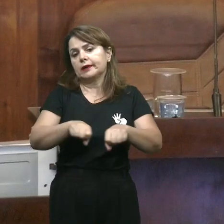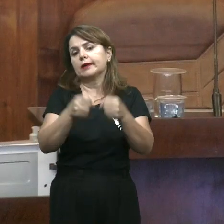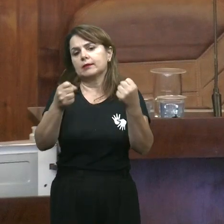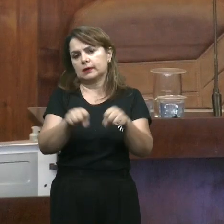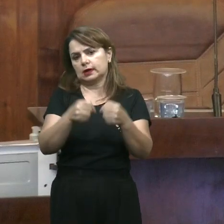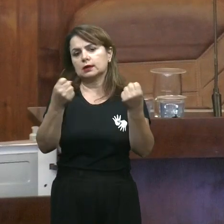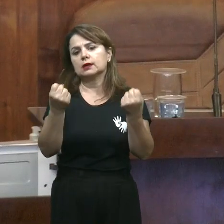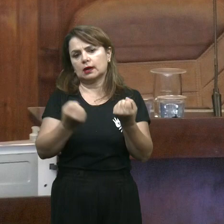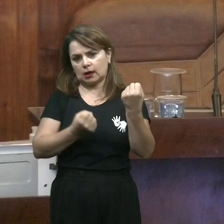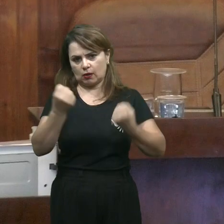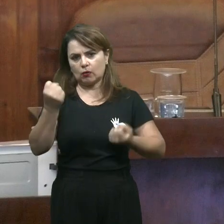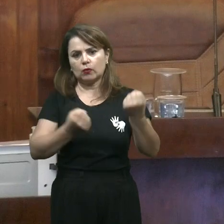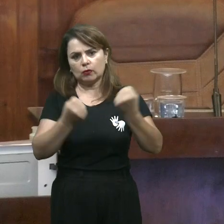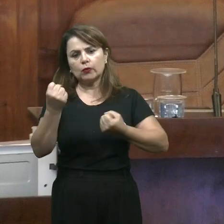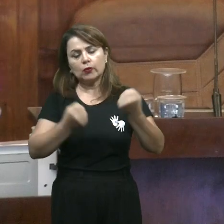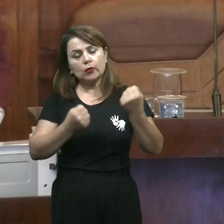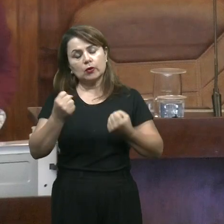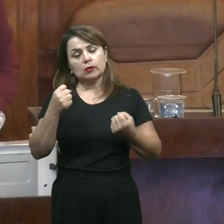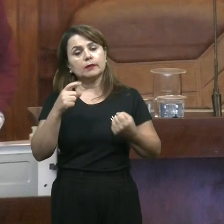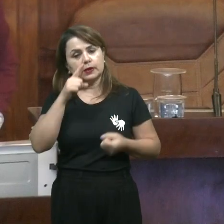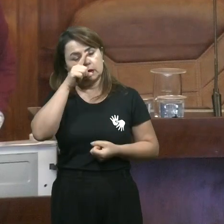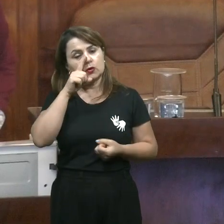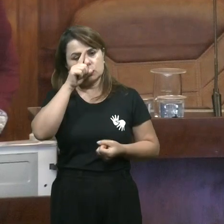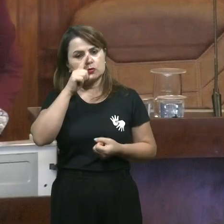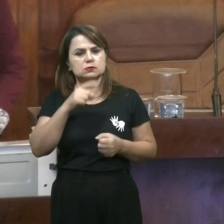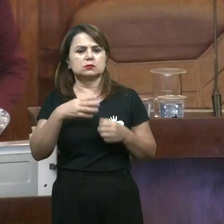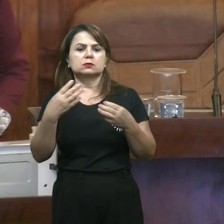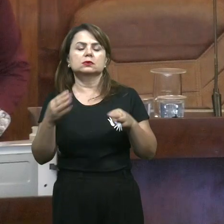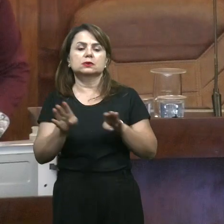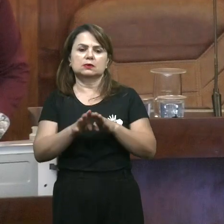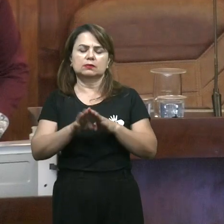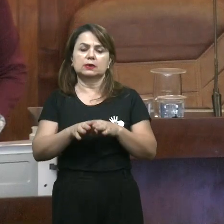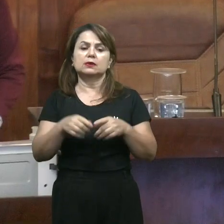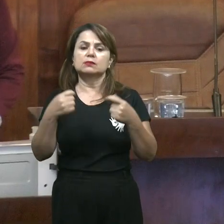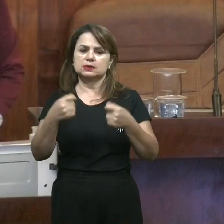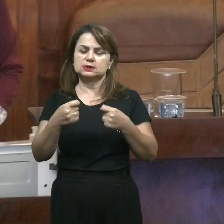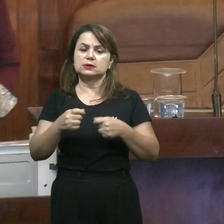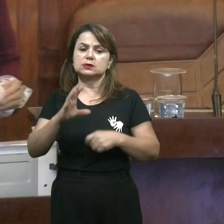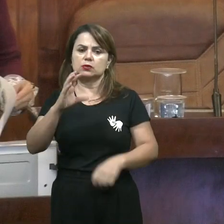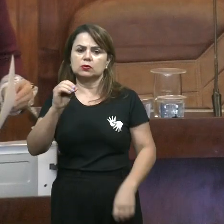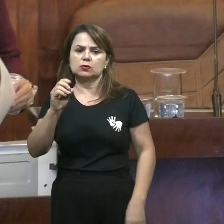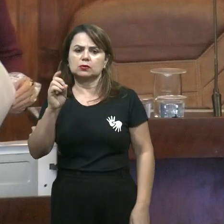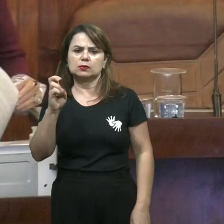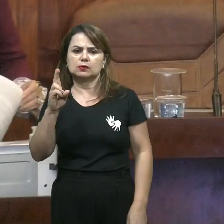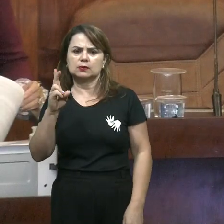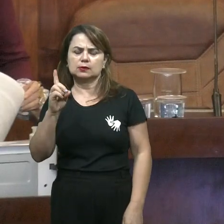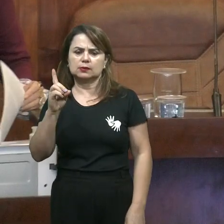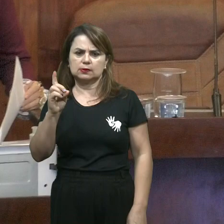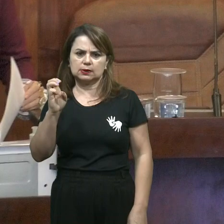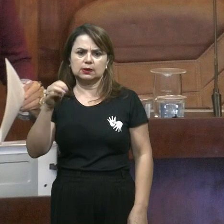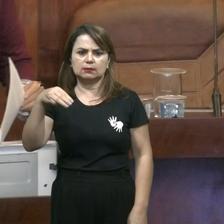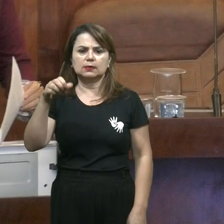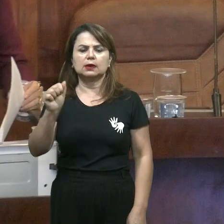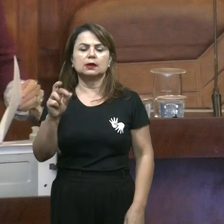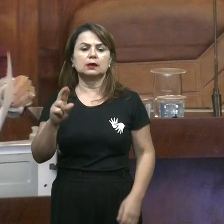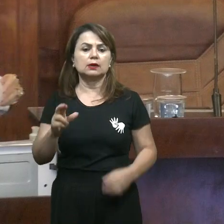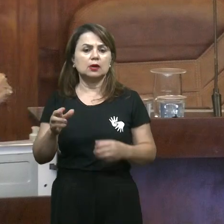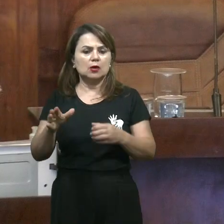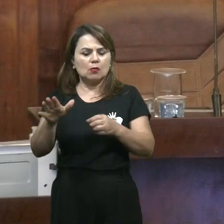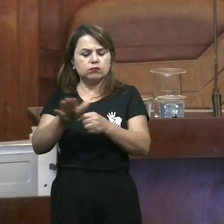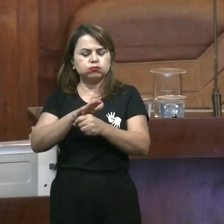Ainda nesse sentido, informar e mencionar na Avenida Consta, no cronograma da Codemar, para a operação tapa-buracos e manutenção.